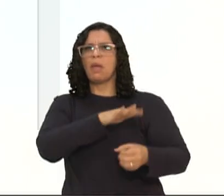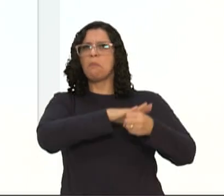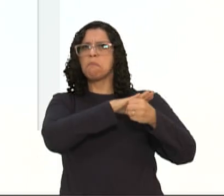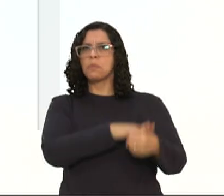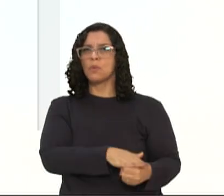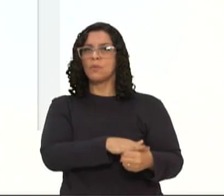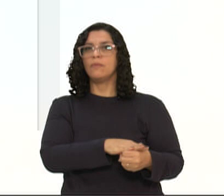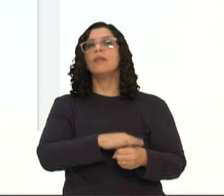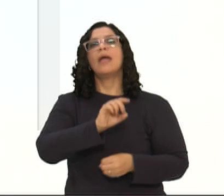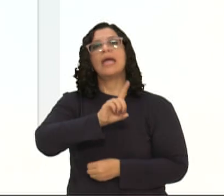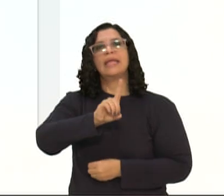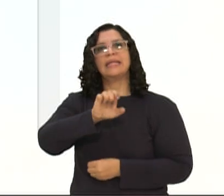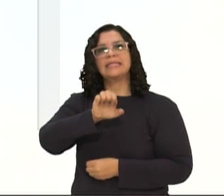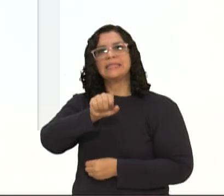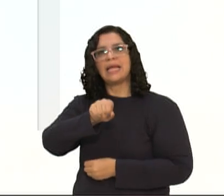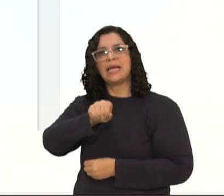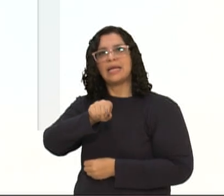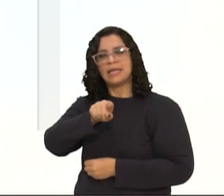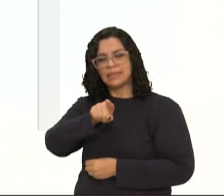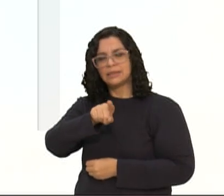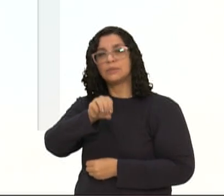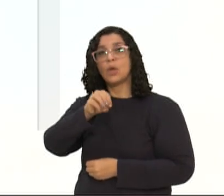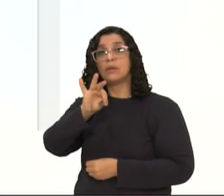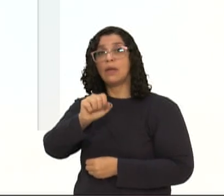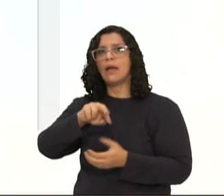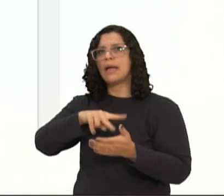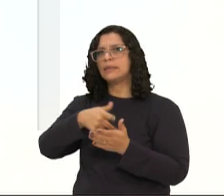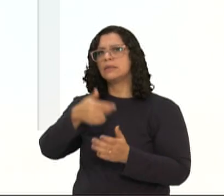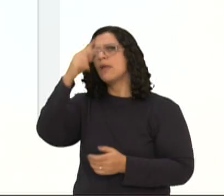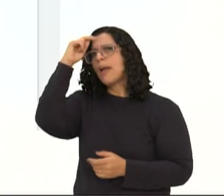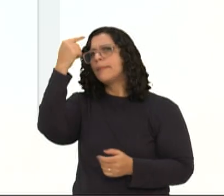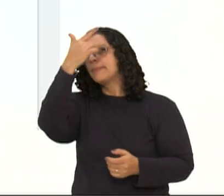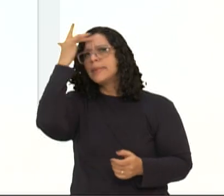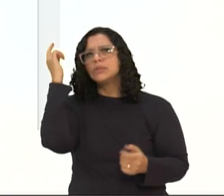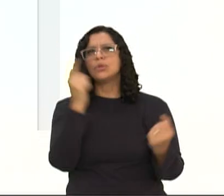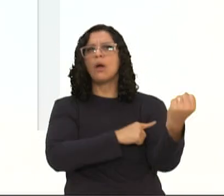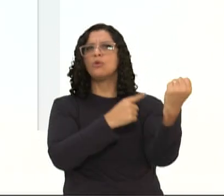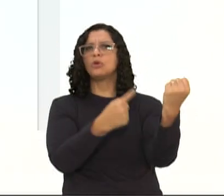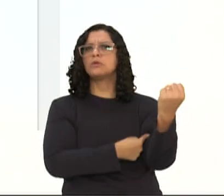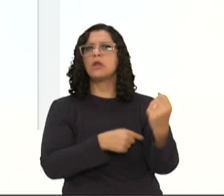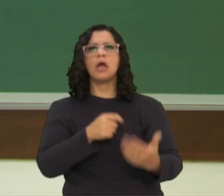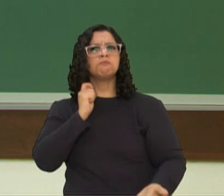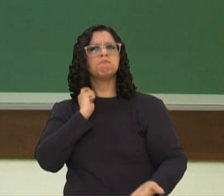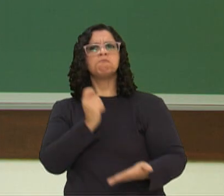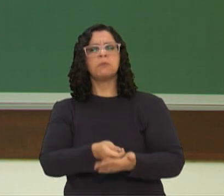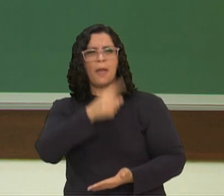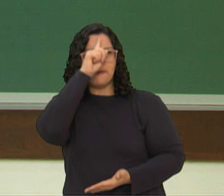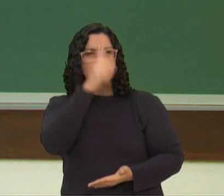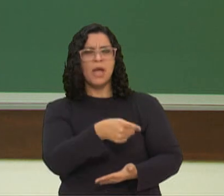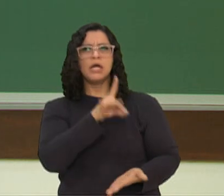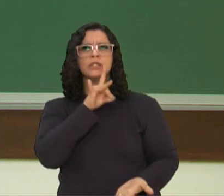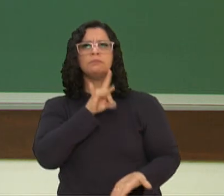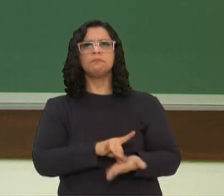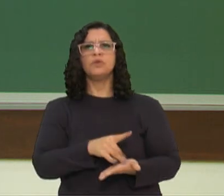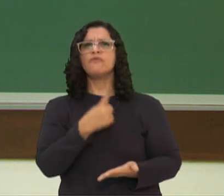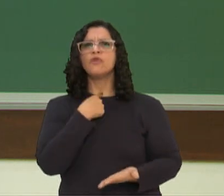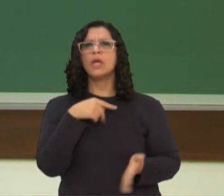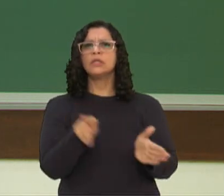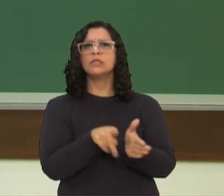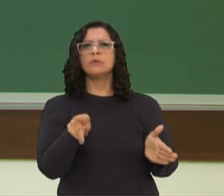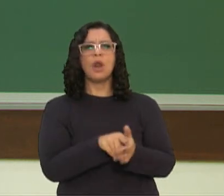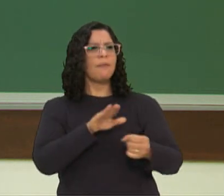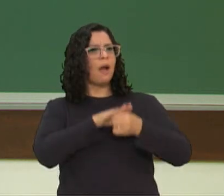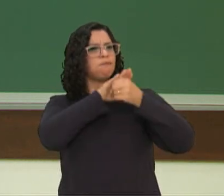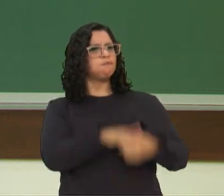despotismo. Um déspota é aquele cara que tem poderes absolutos, ele manda de acordo com a sua vontade, ele afirma a sua vontade